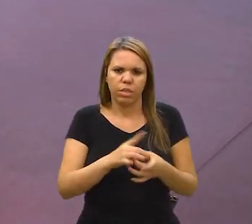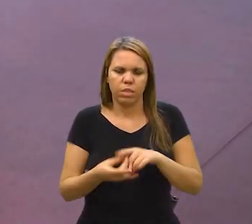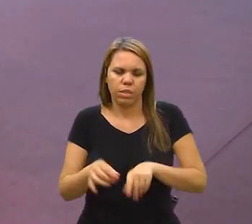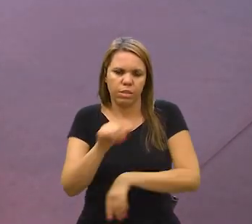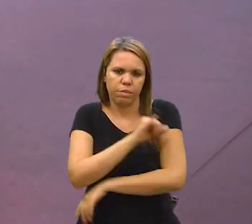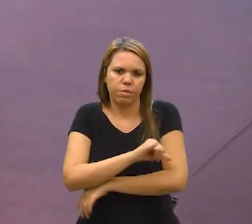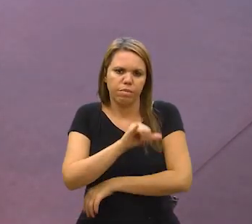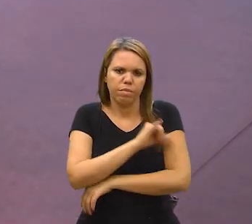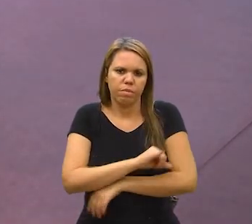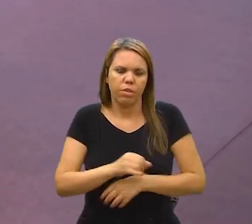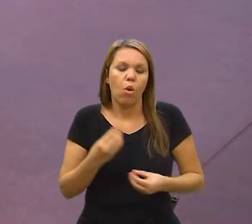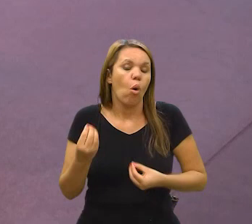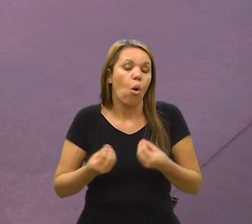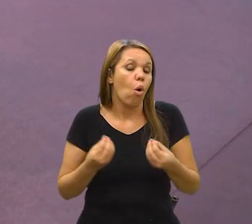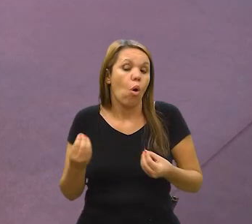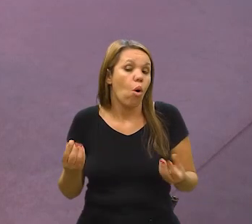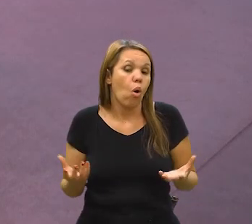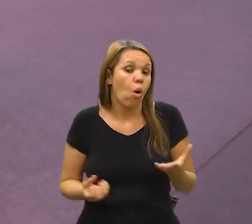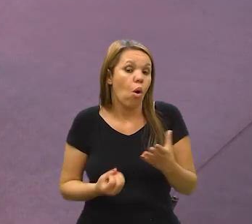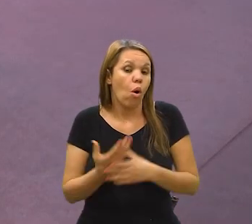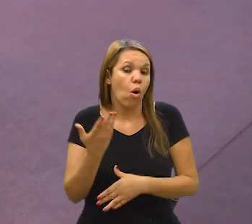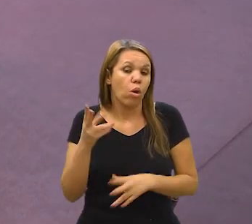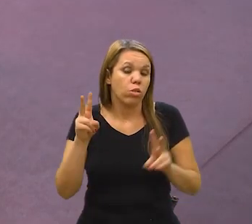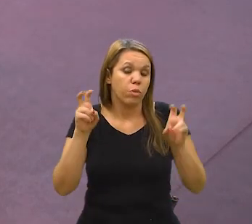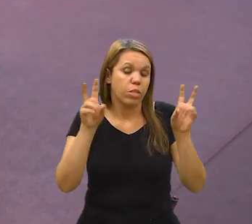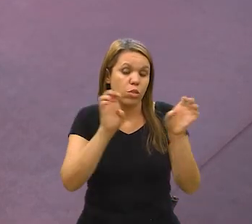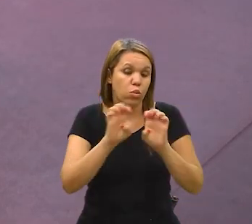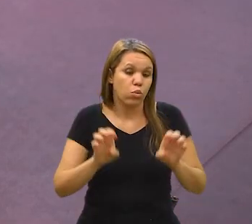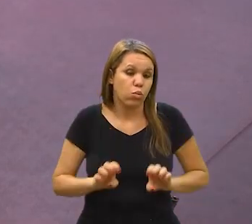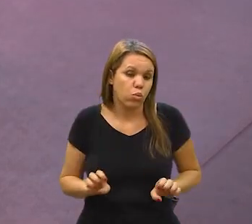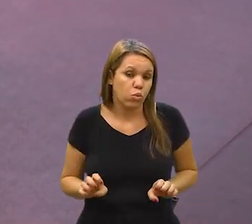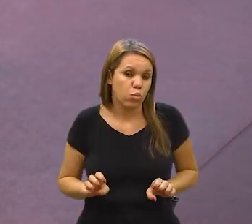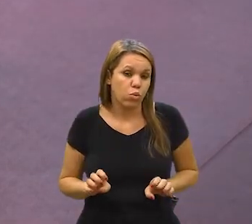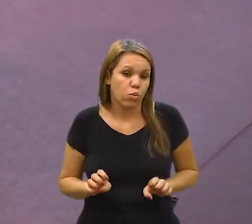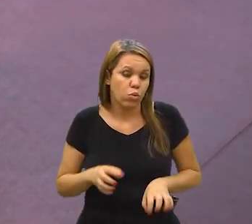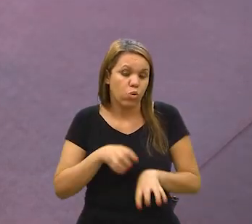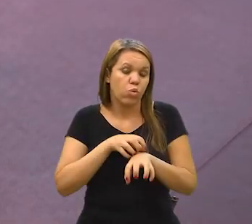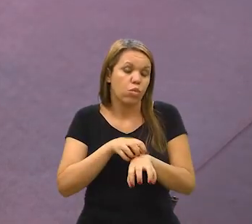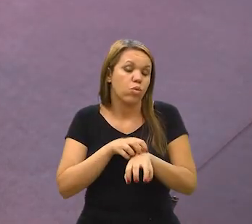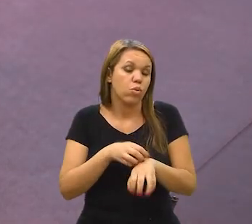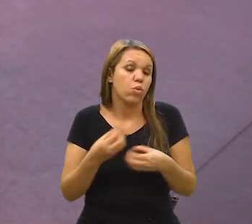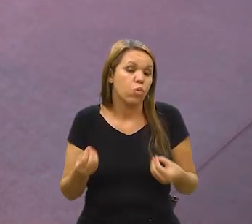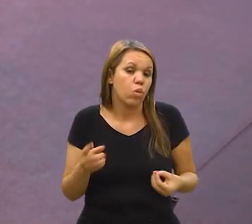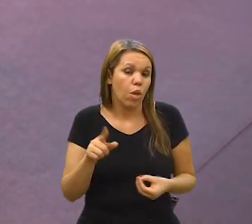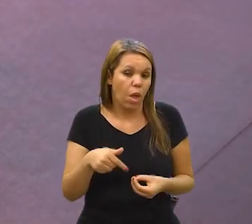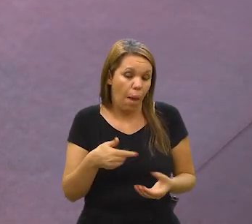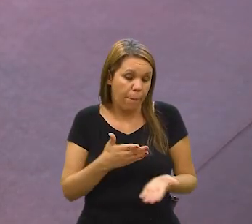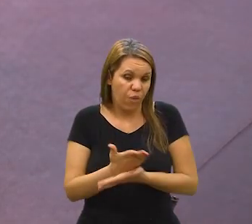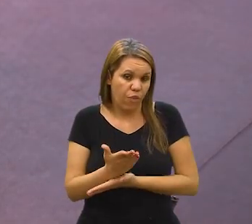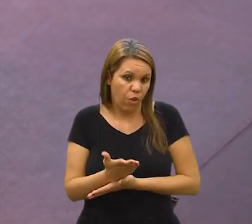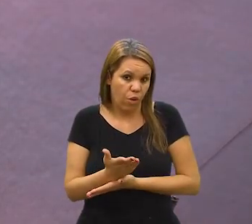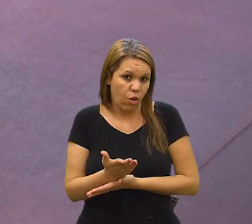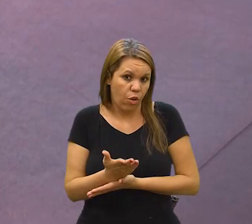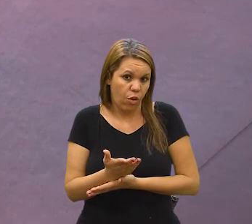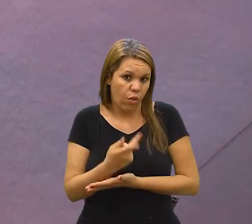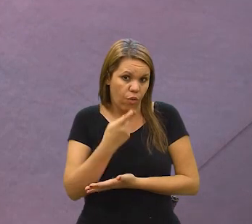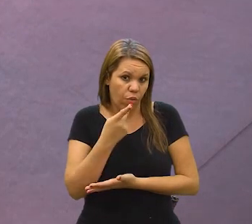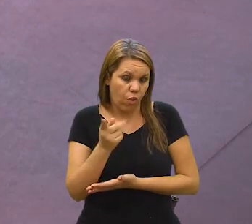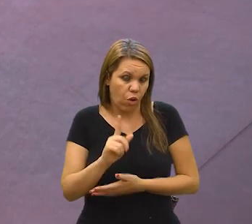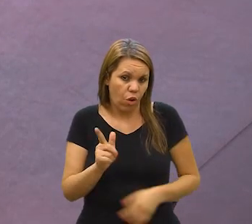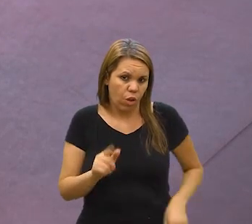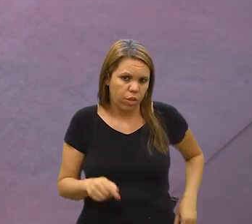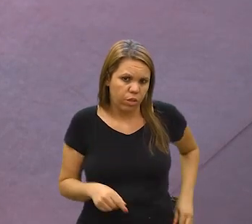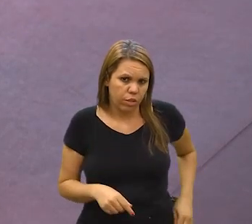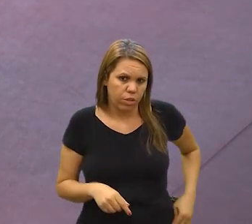Jogos Paralímpicos do Rio de Janeiro. Como é que será que foi em relação à estrutura, a transporte, será que ele aprovou? E a gente vai